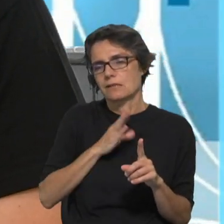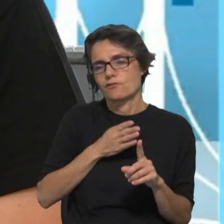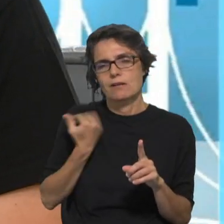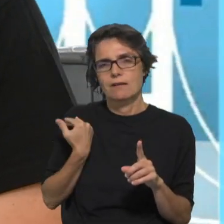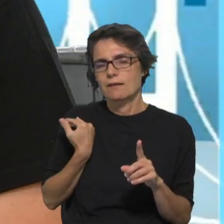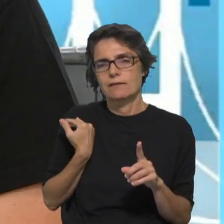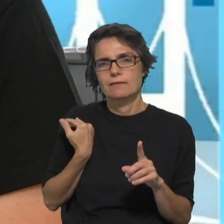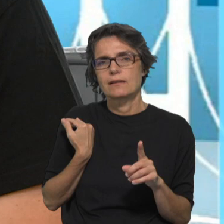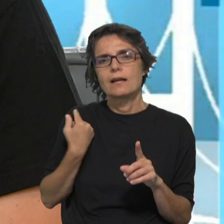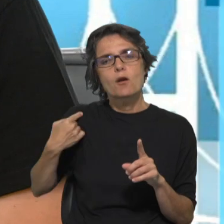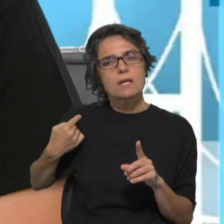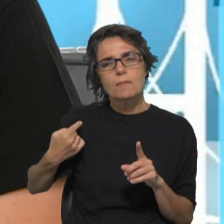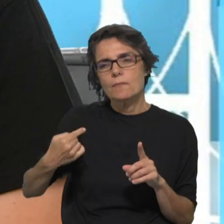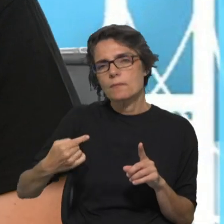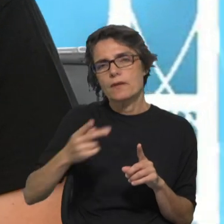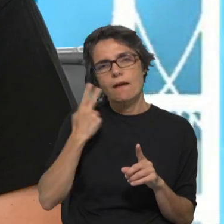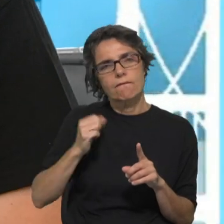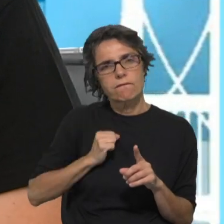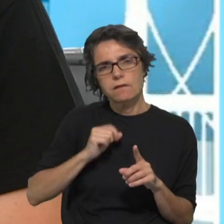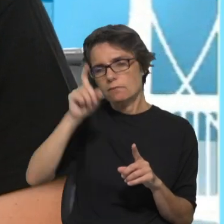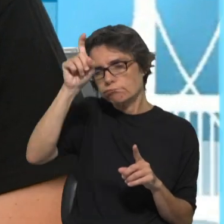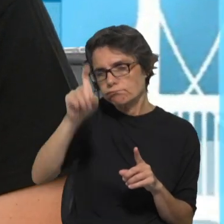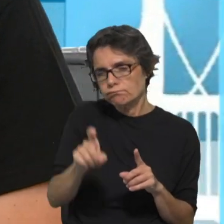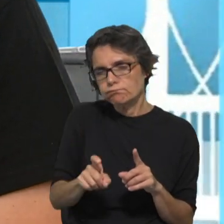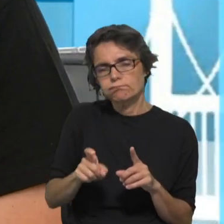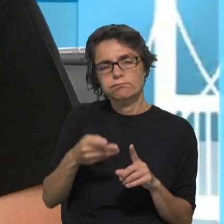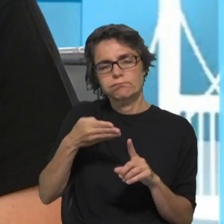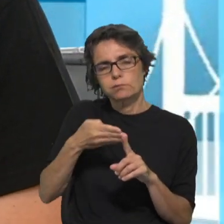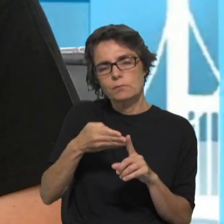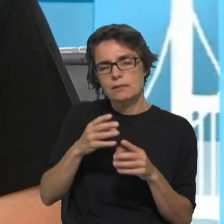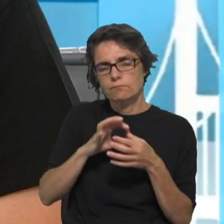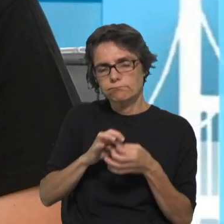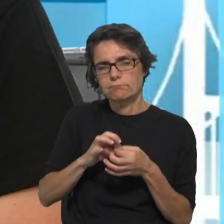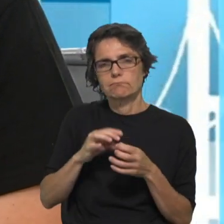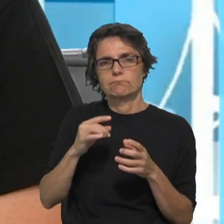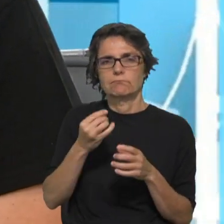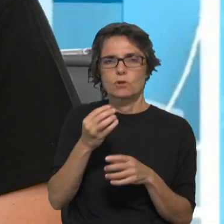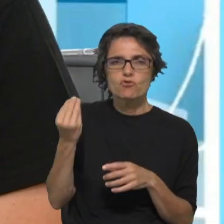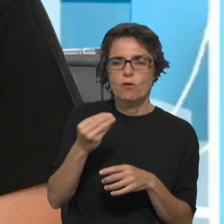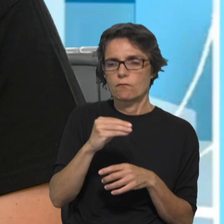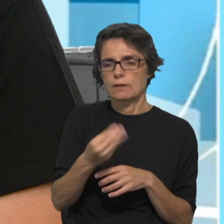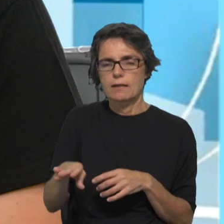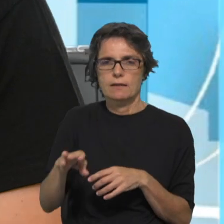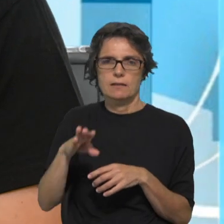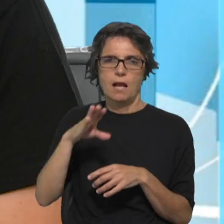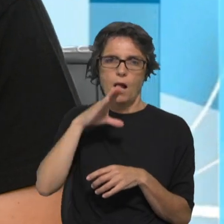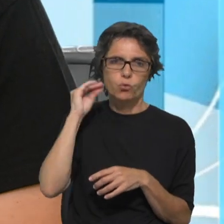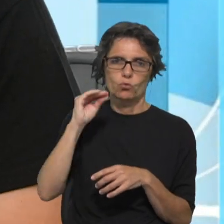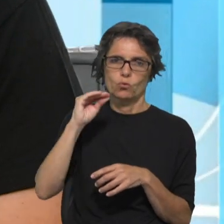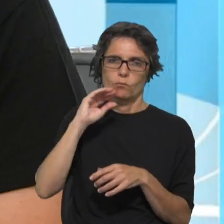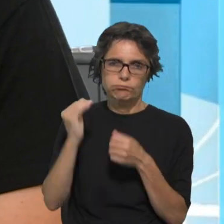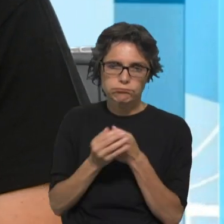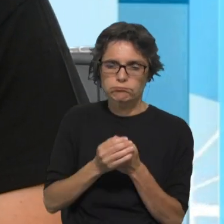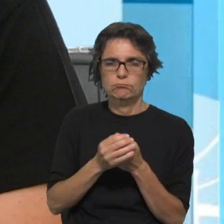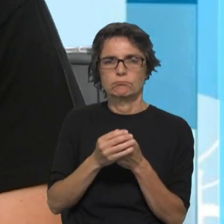tal, vivê-lo todos os dias, de manhã até à noite, com jovens, com crianças, com adultos ou com idosos, onde quer que a gente